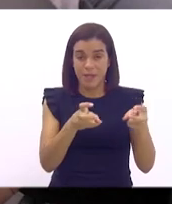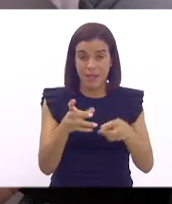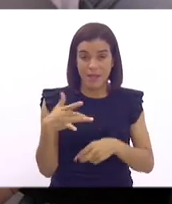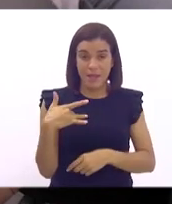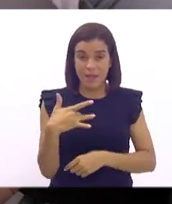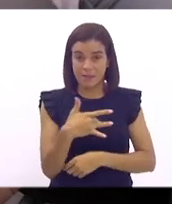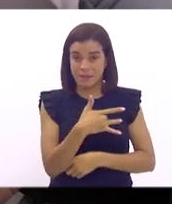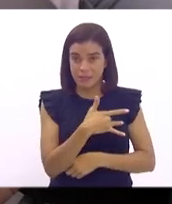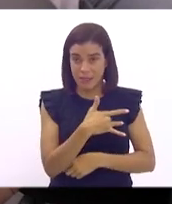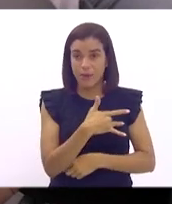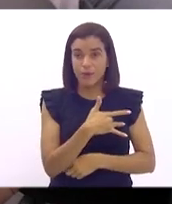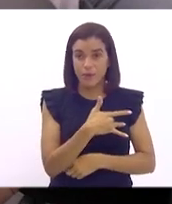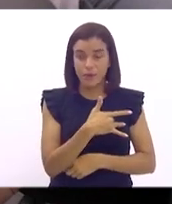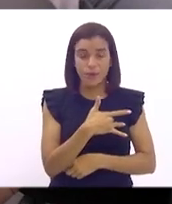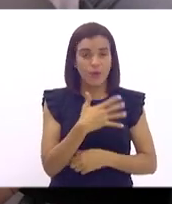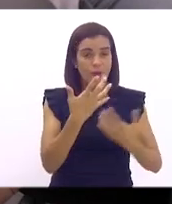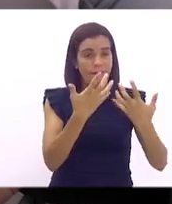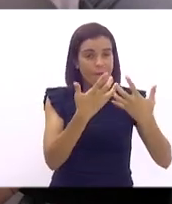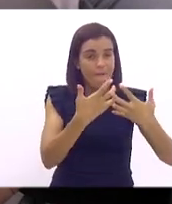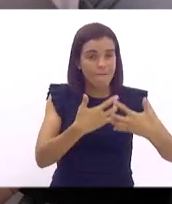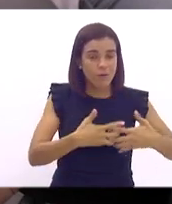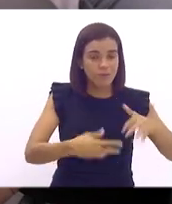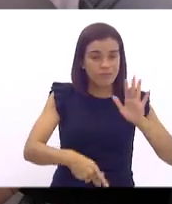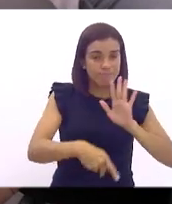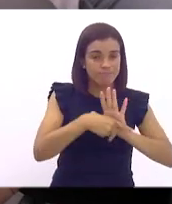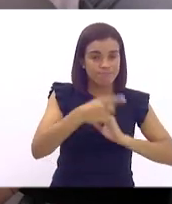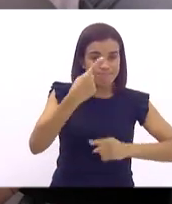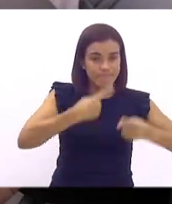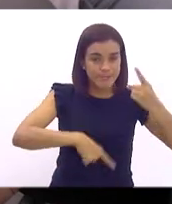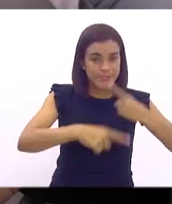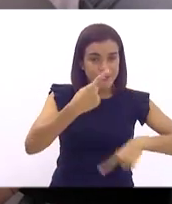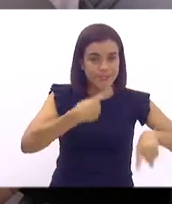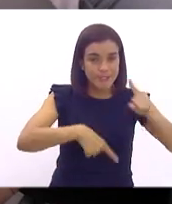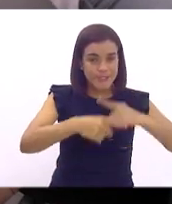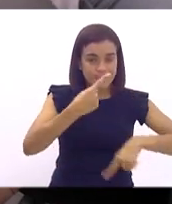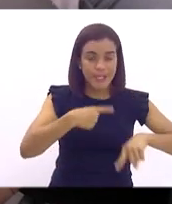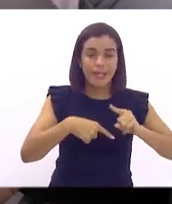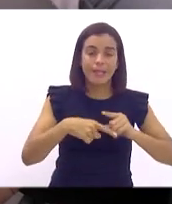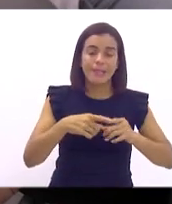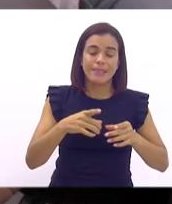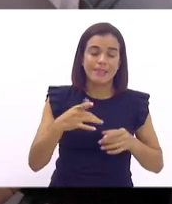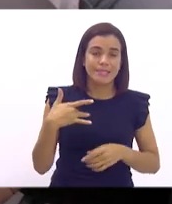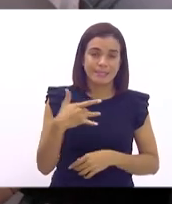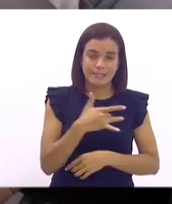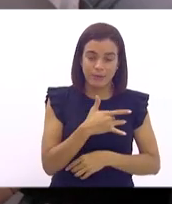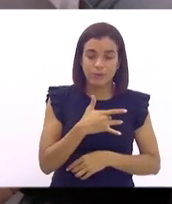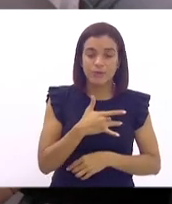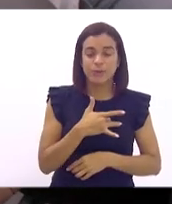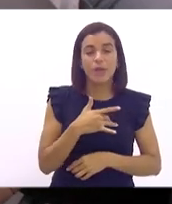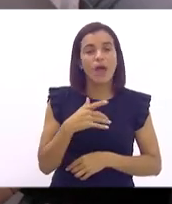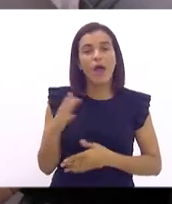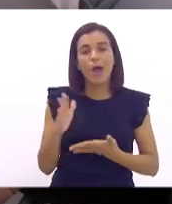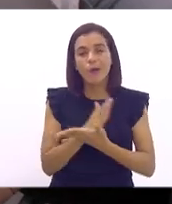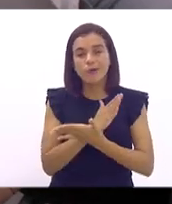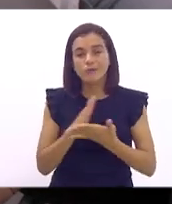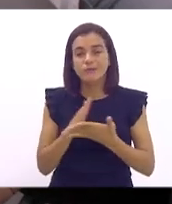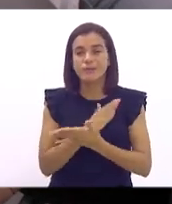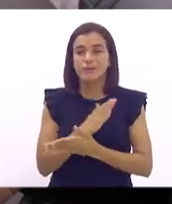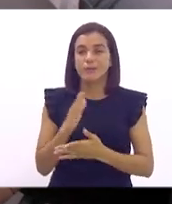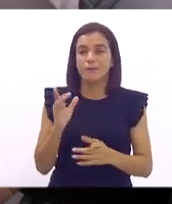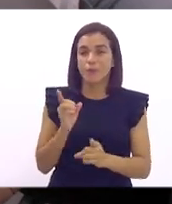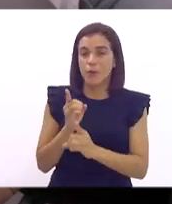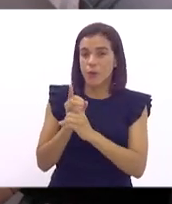saúde... Ela tem um funcionamento próprio e é necessário esse funcionamento da saúde. Né? Então, muitas vezes, você encontrar